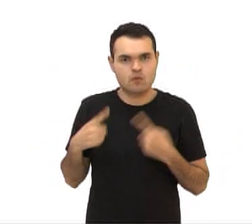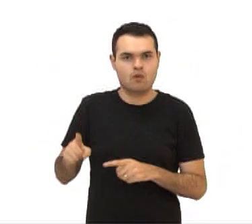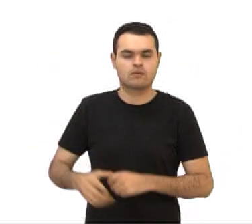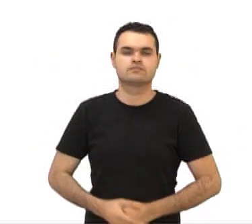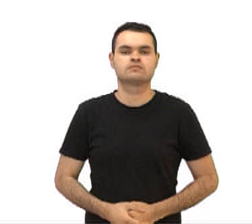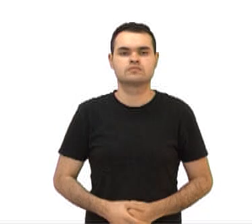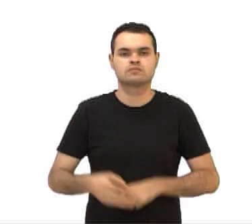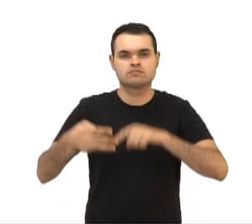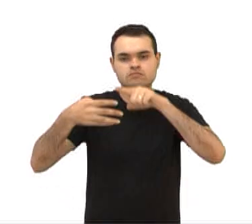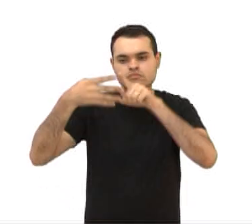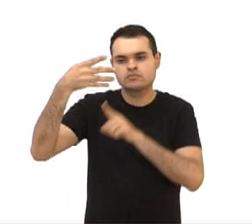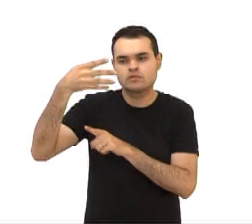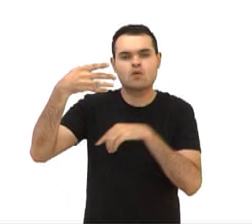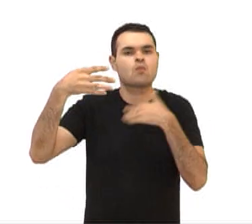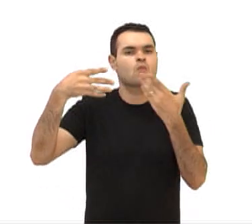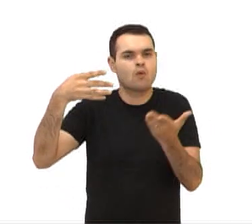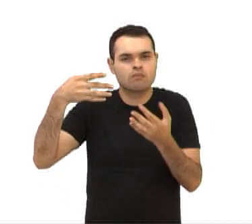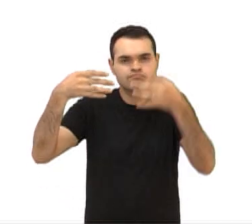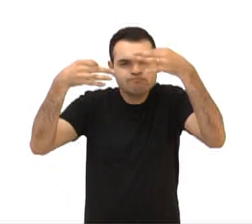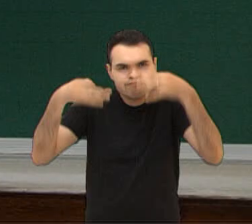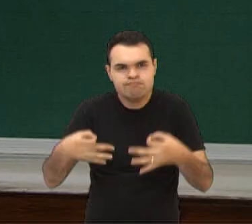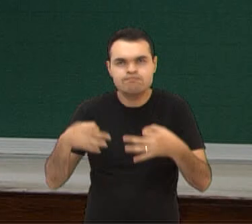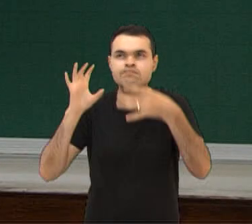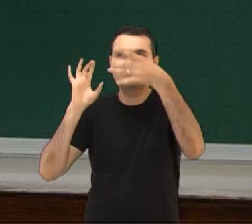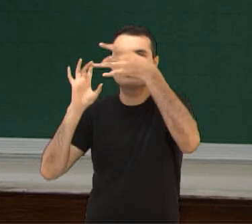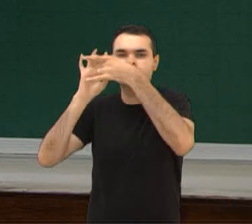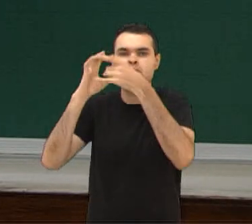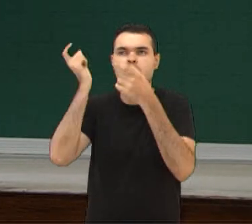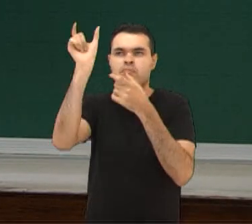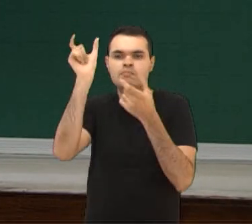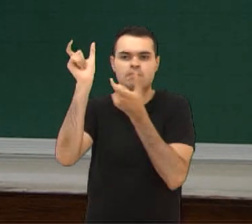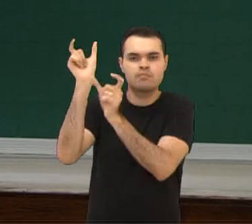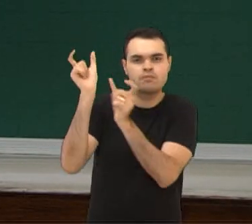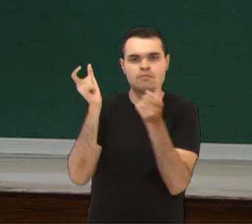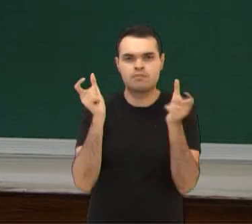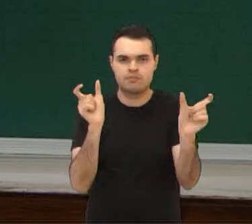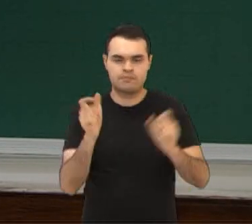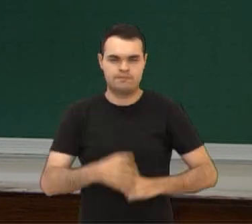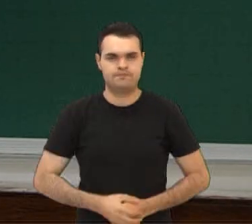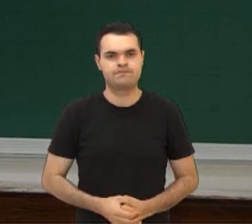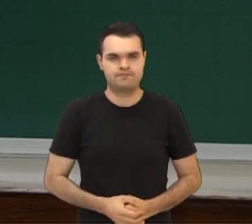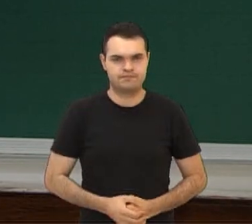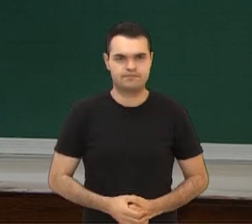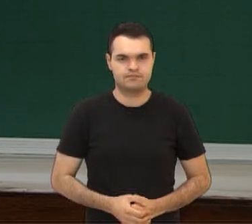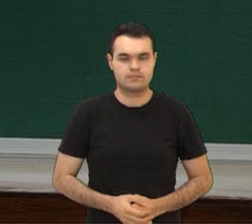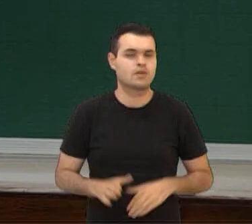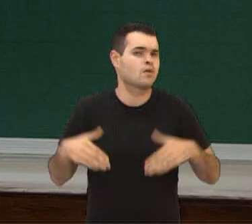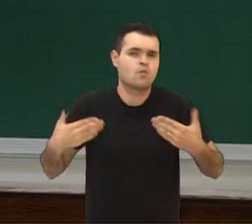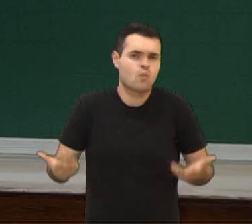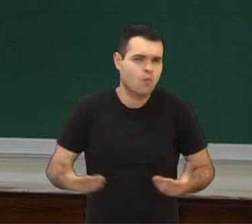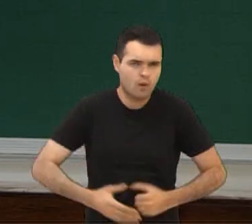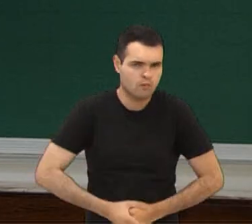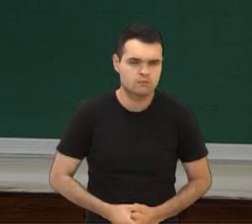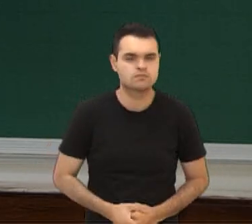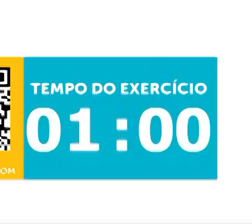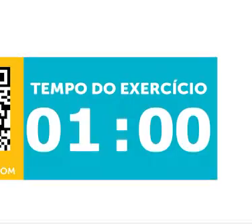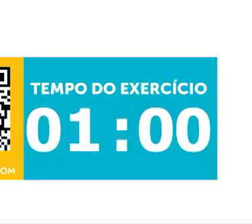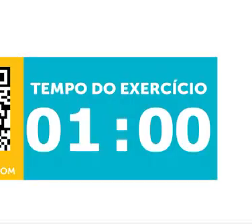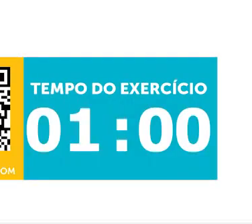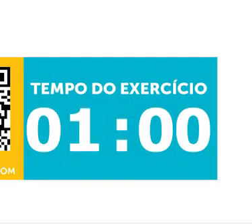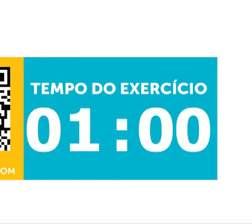qual alternativa apresenta, em ordem correta, as palavrinhas que preencheriam esses 3 pontinhos do nosso enunciado?